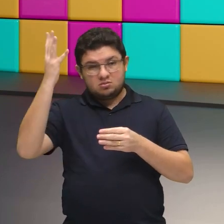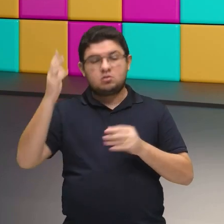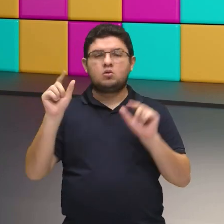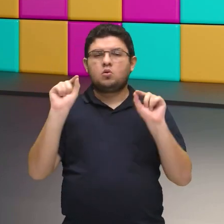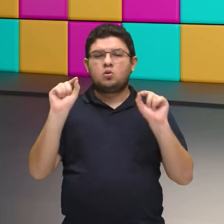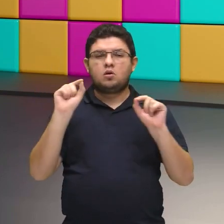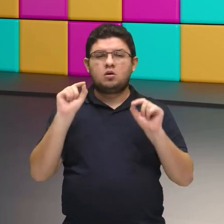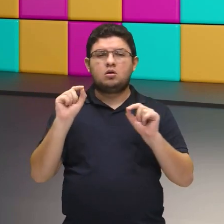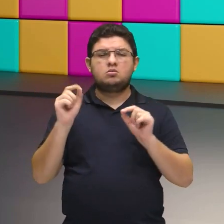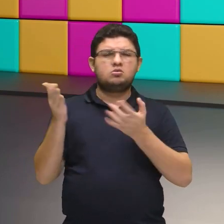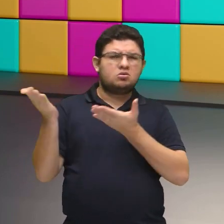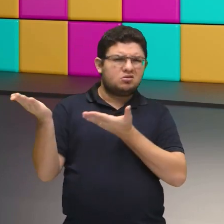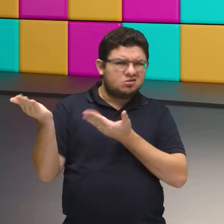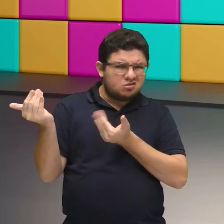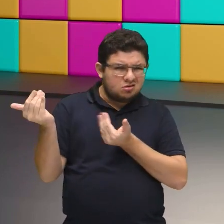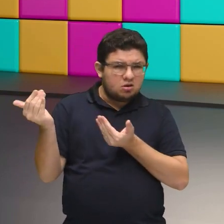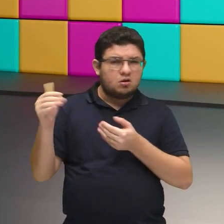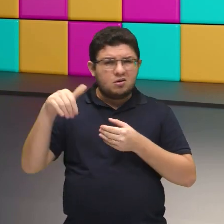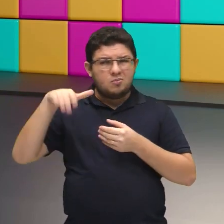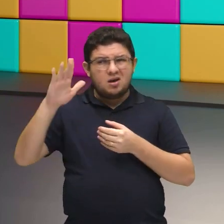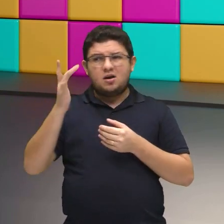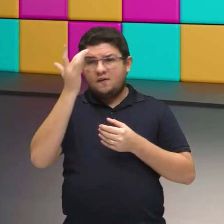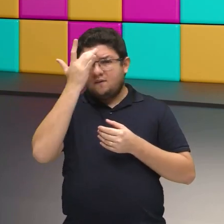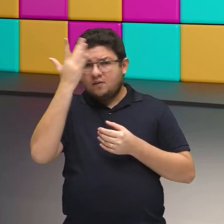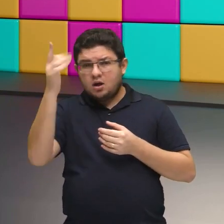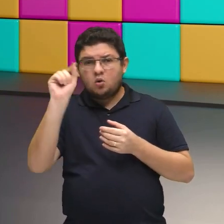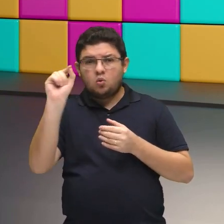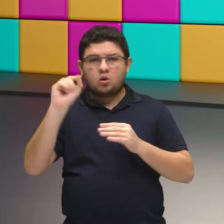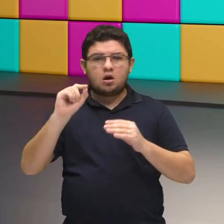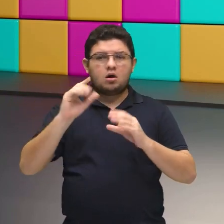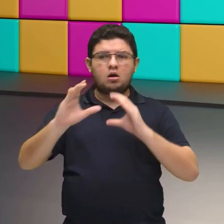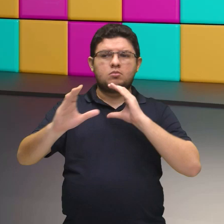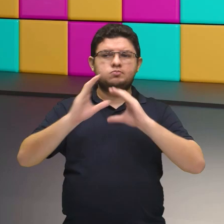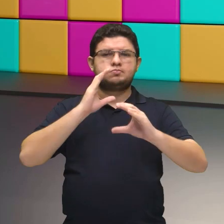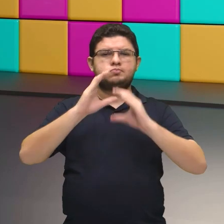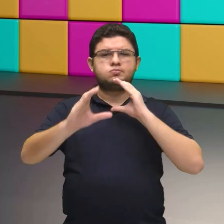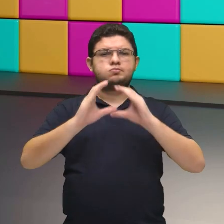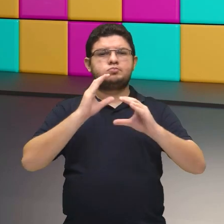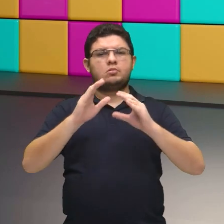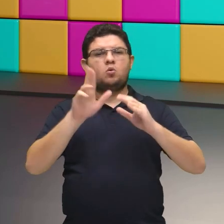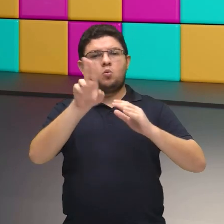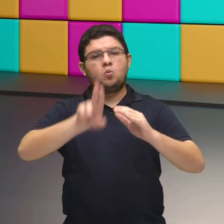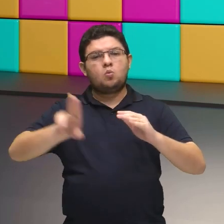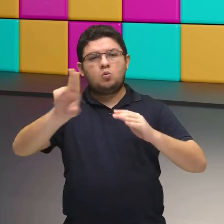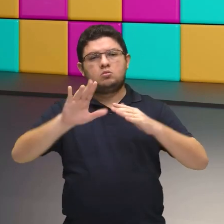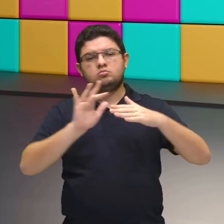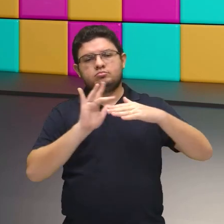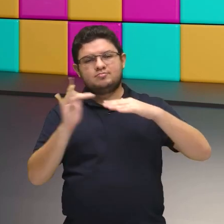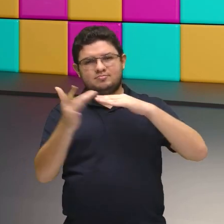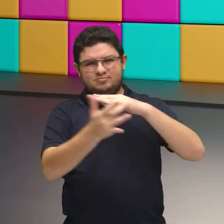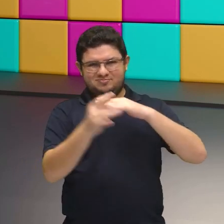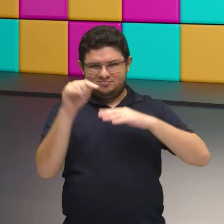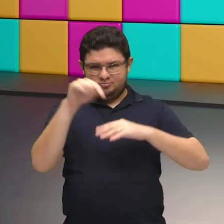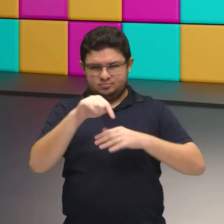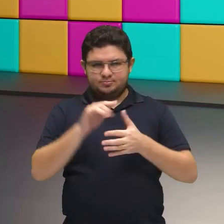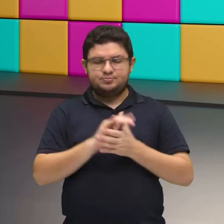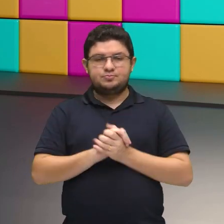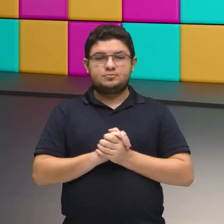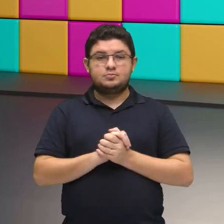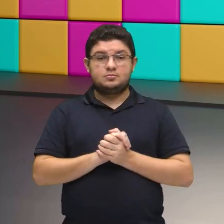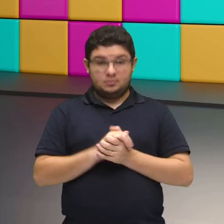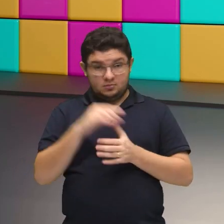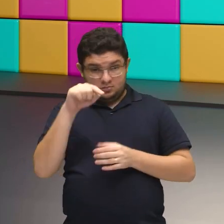tendo muita facilidade nessas comunicações da rede social, na internet. Então, isso